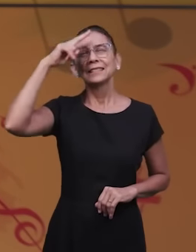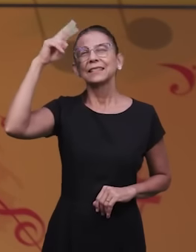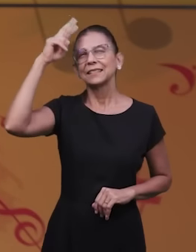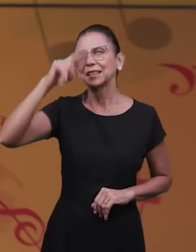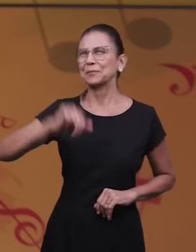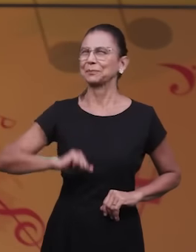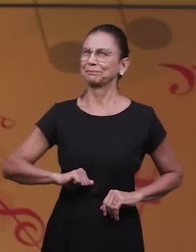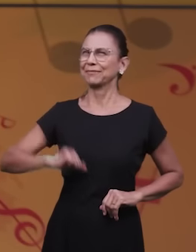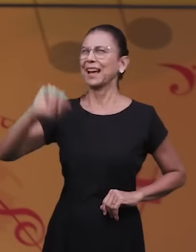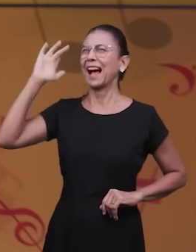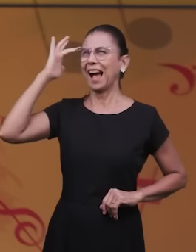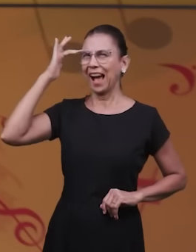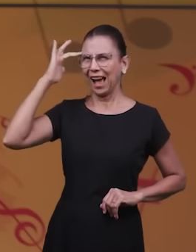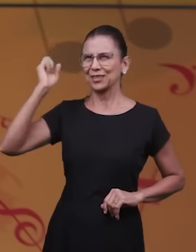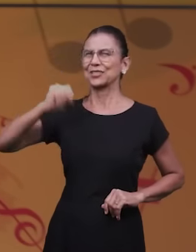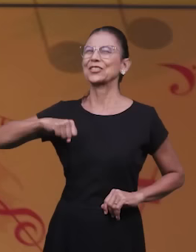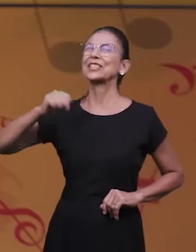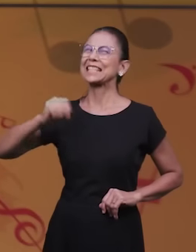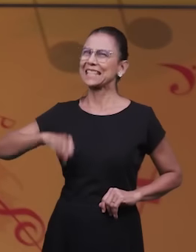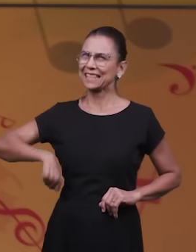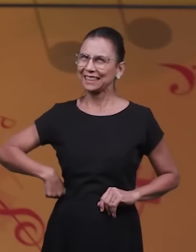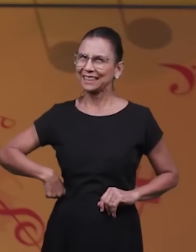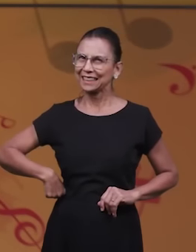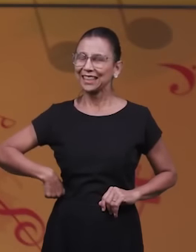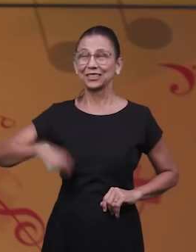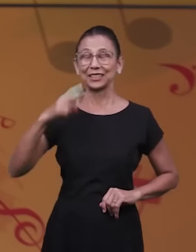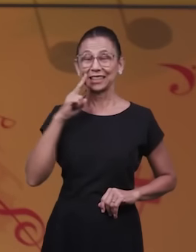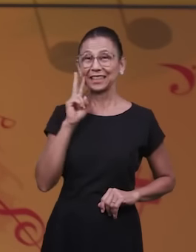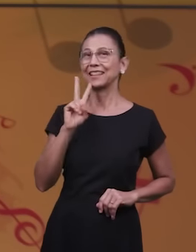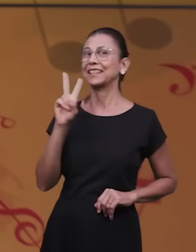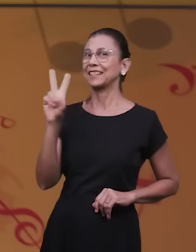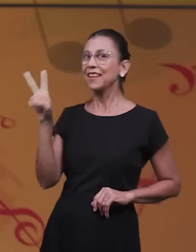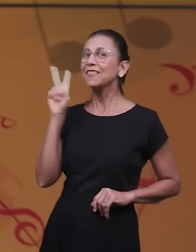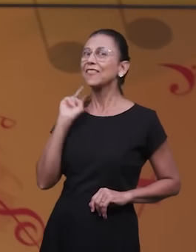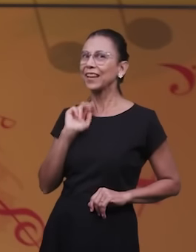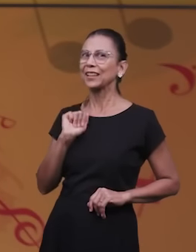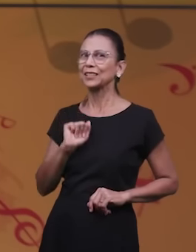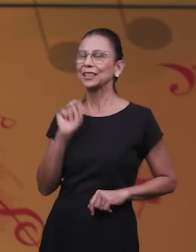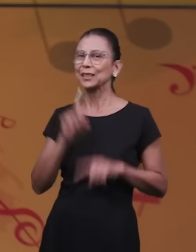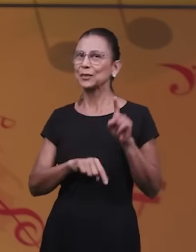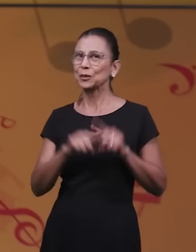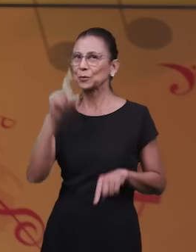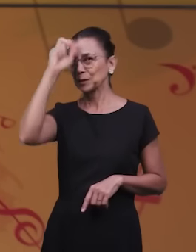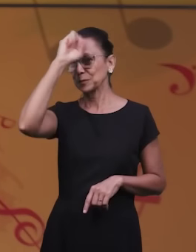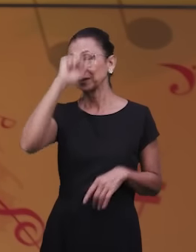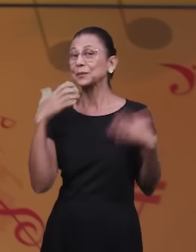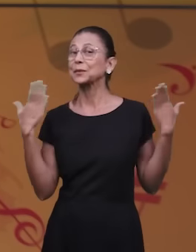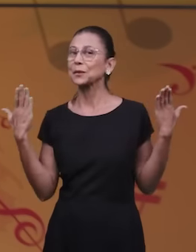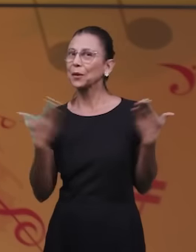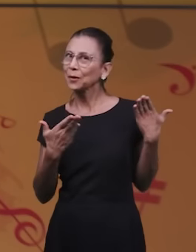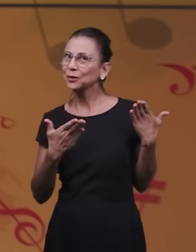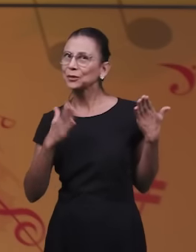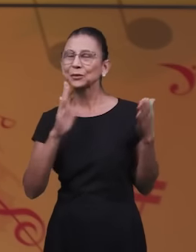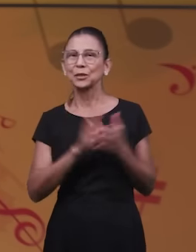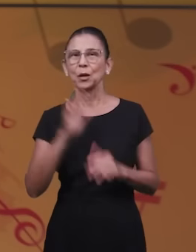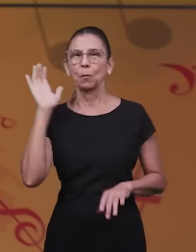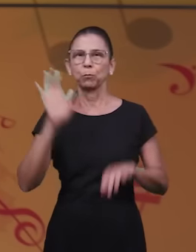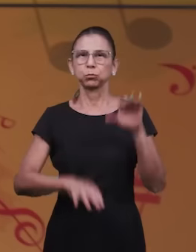lembrados, acho que sim, que já estão até vendo qual instrumento de percussão que vamos aprender hoje?